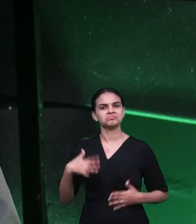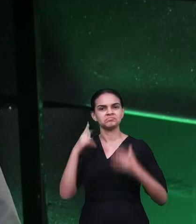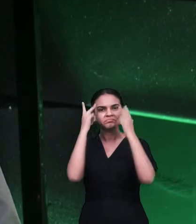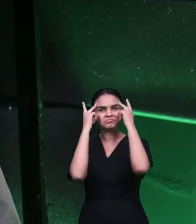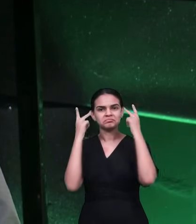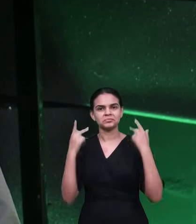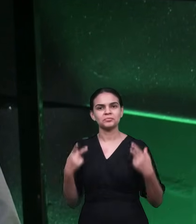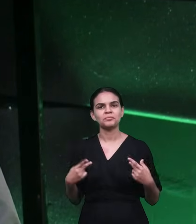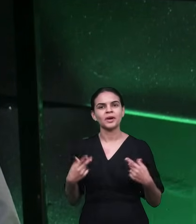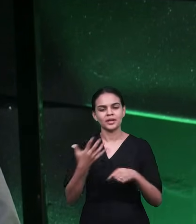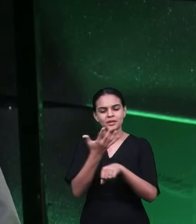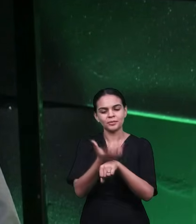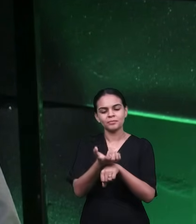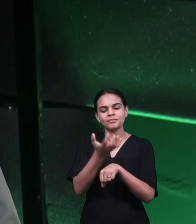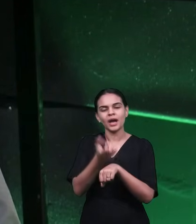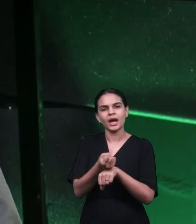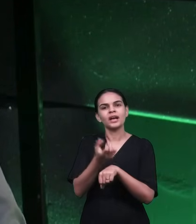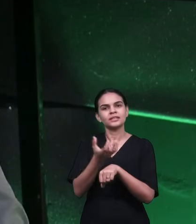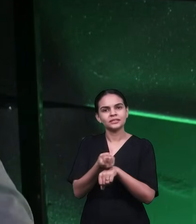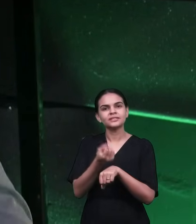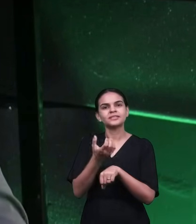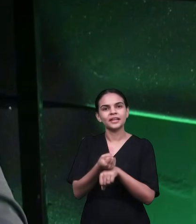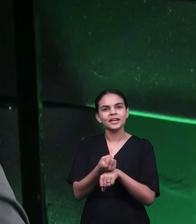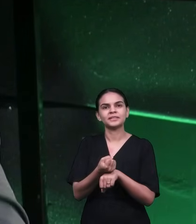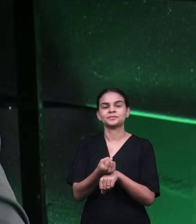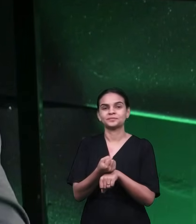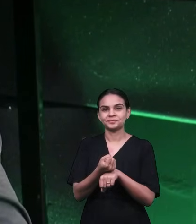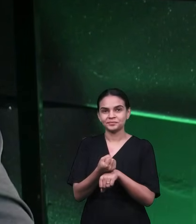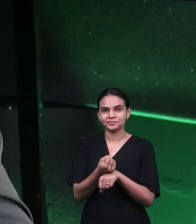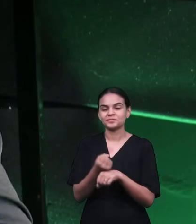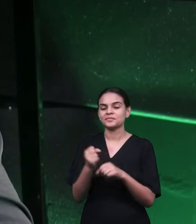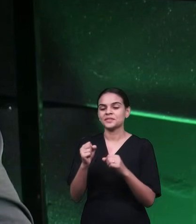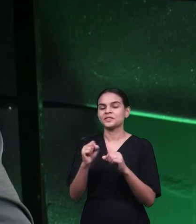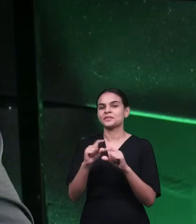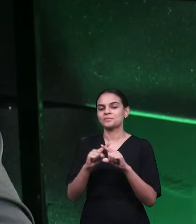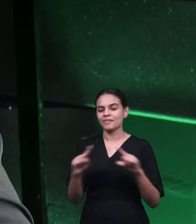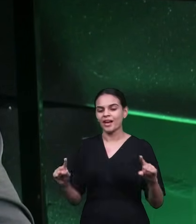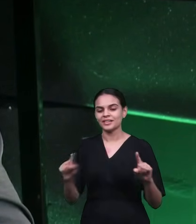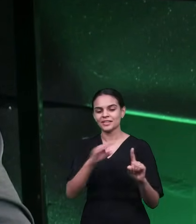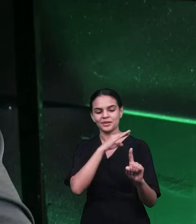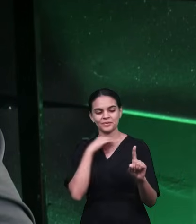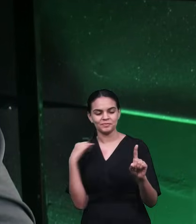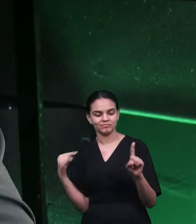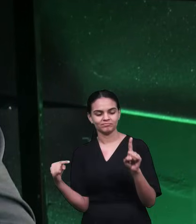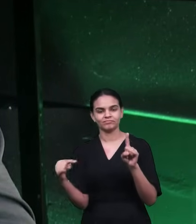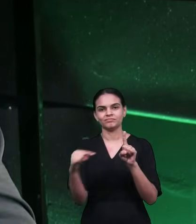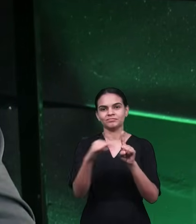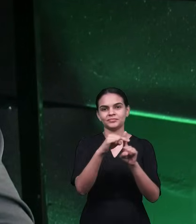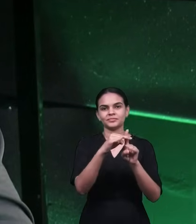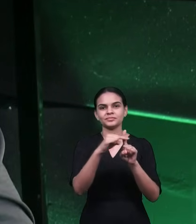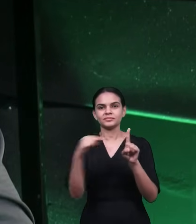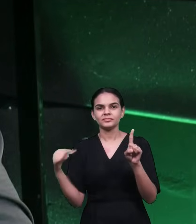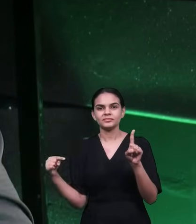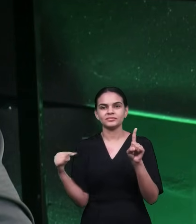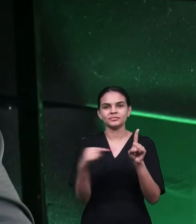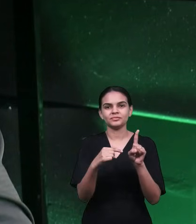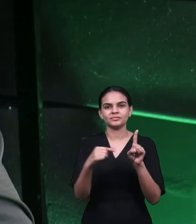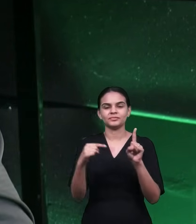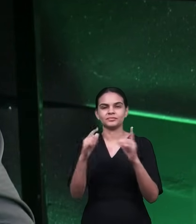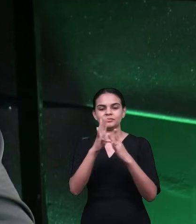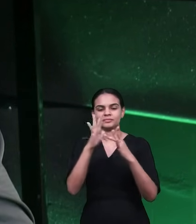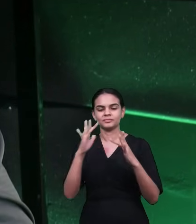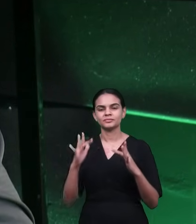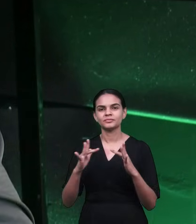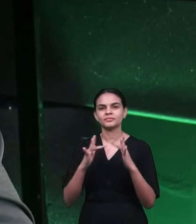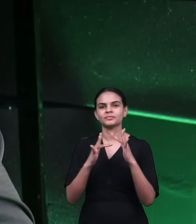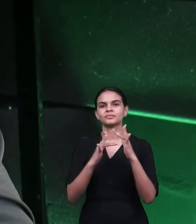ele vai ali, como o pastor Roberto está dizendo, né, a prefiguração do sacrifício dele na cruz ali, ele morre ali, ele dá